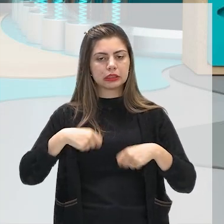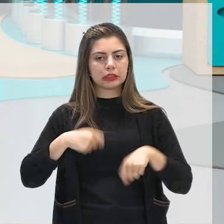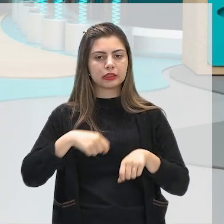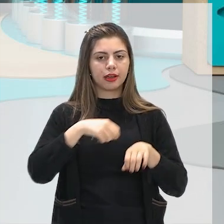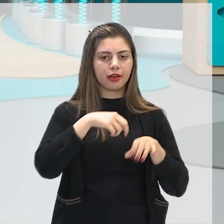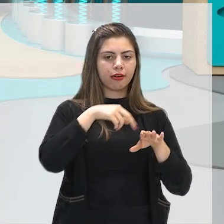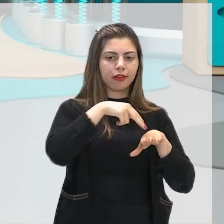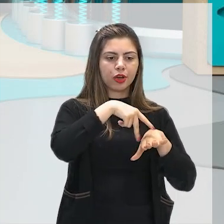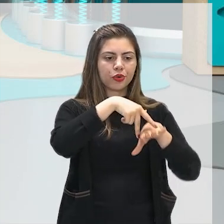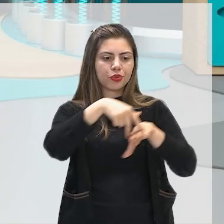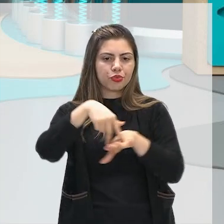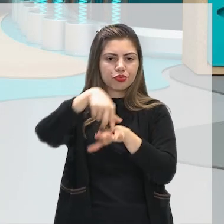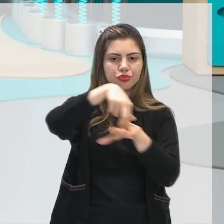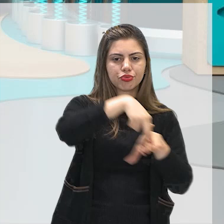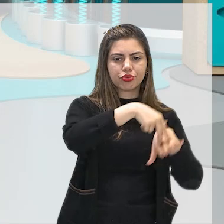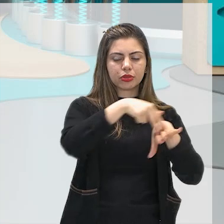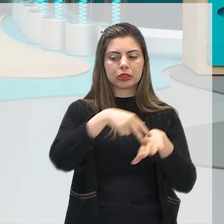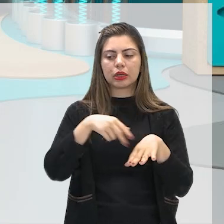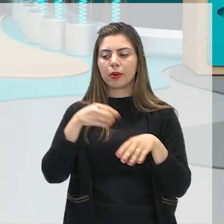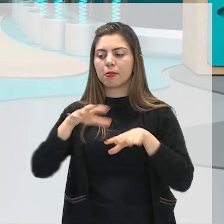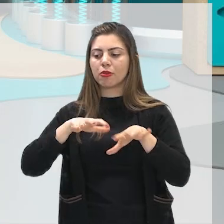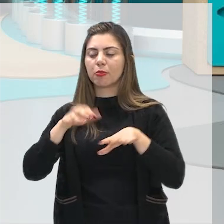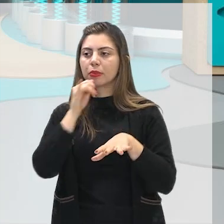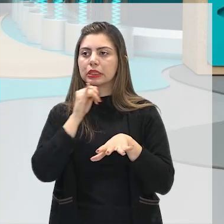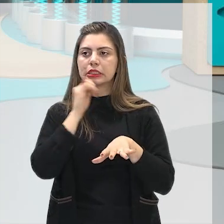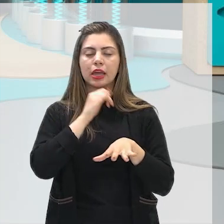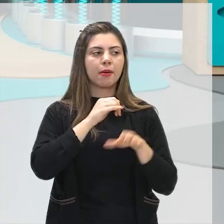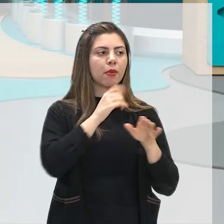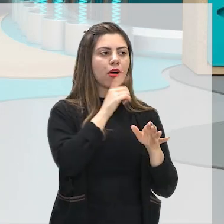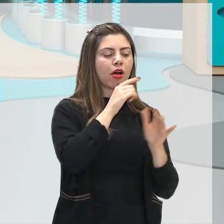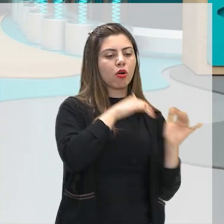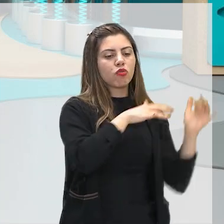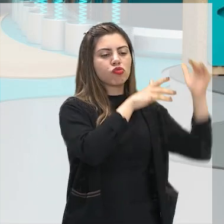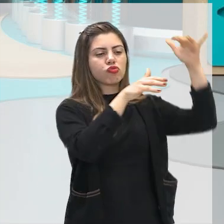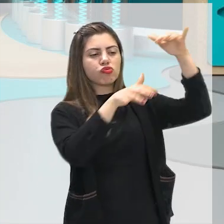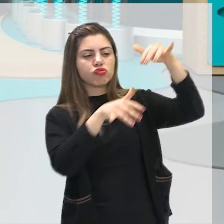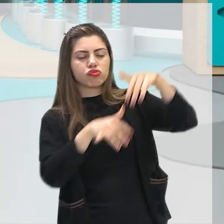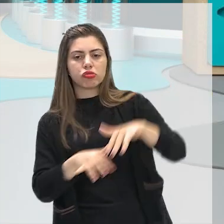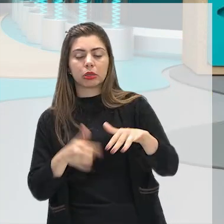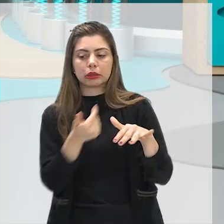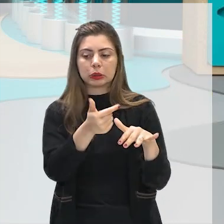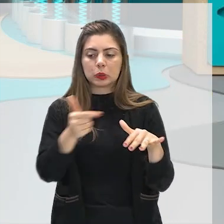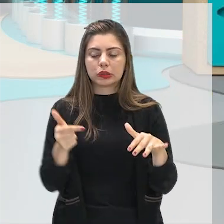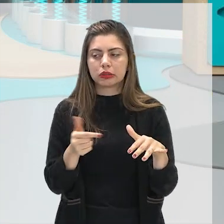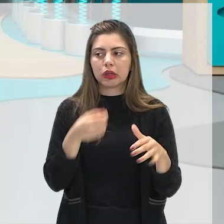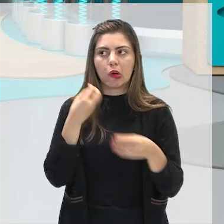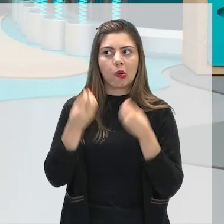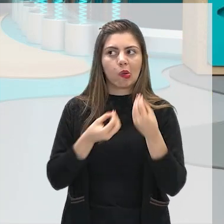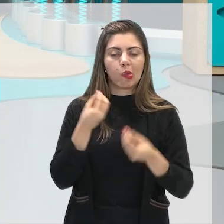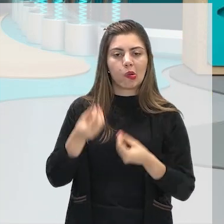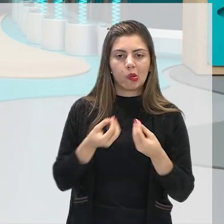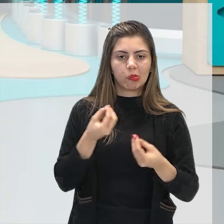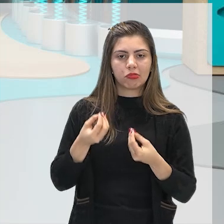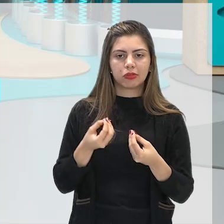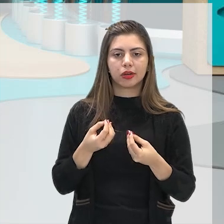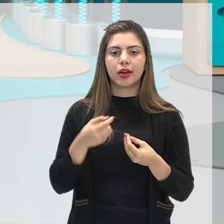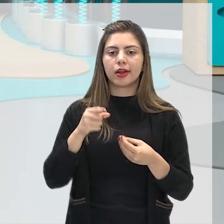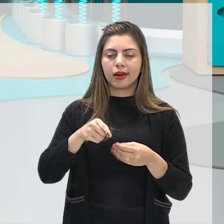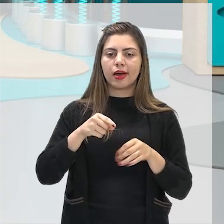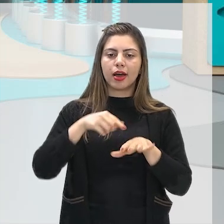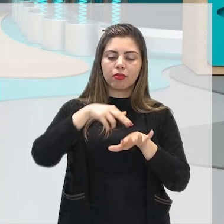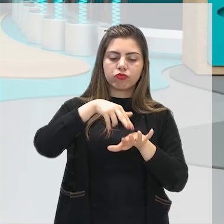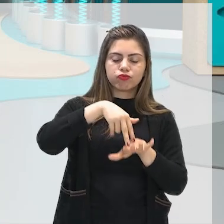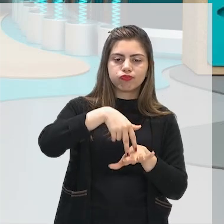se movimentar. Quando não tinha uma onda que eles pudessem surfar, eles pegavam ali a prancha, pegavam o remo